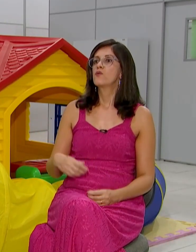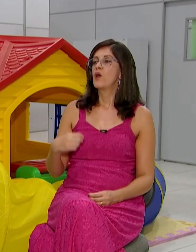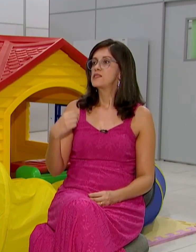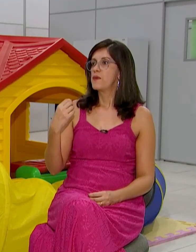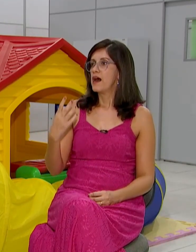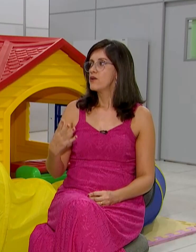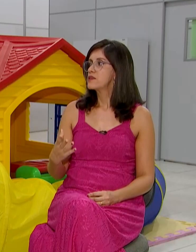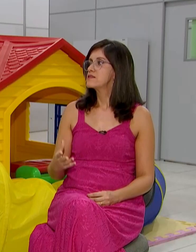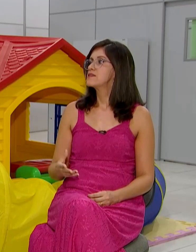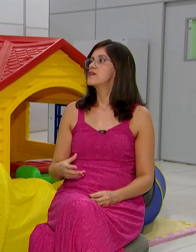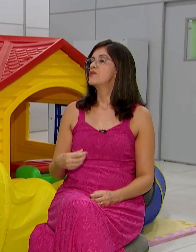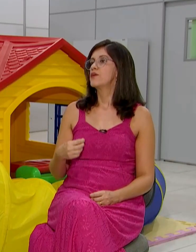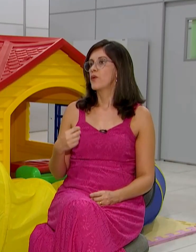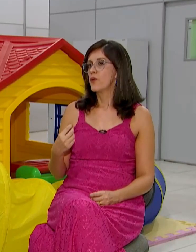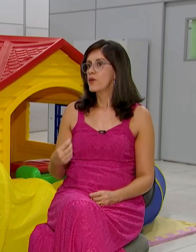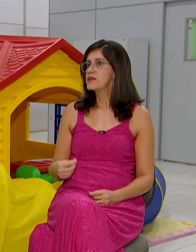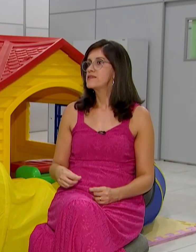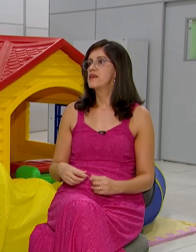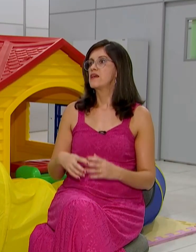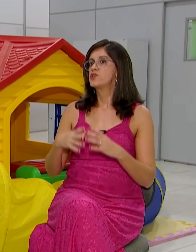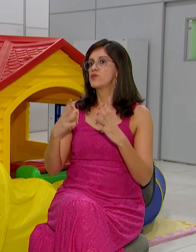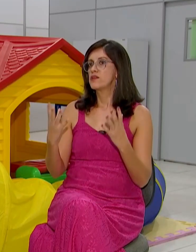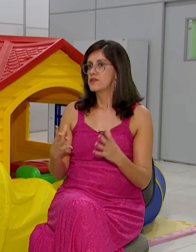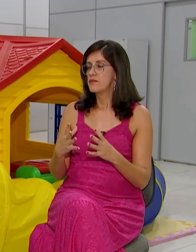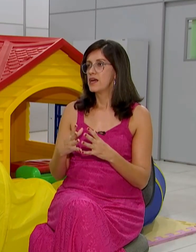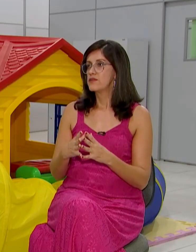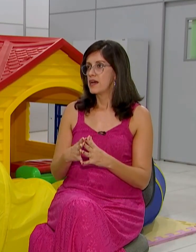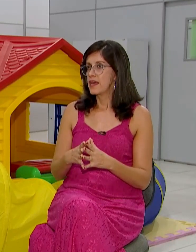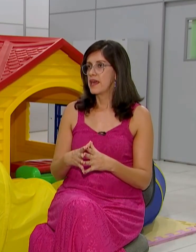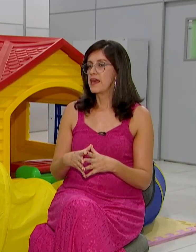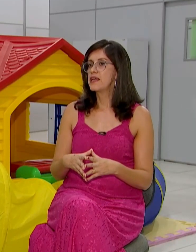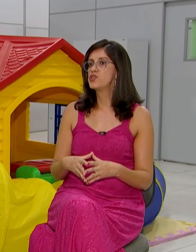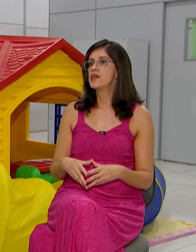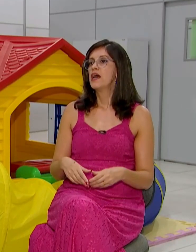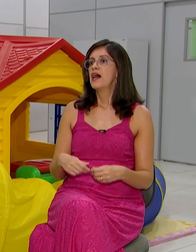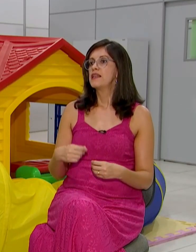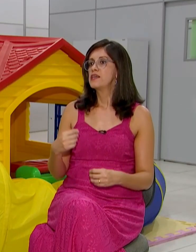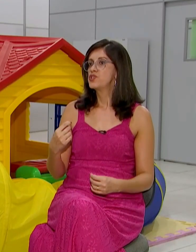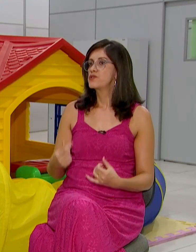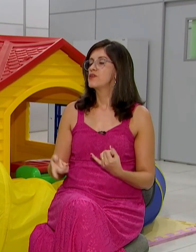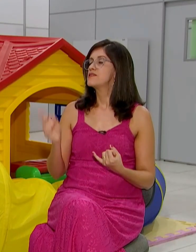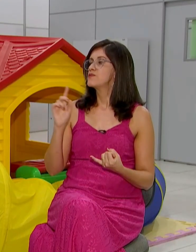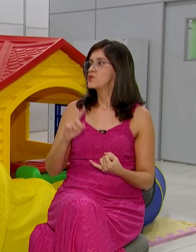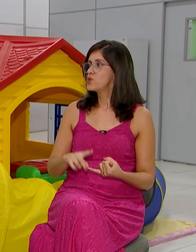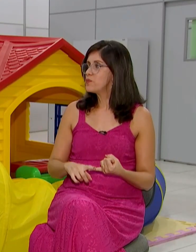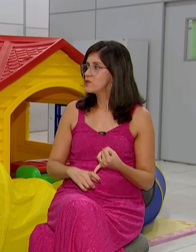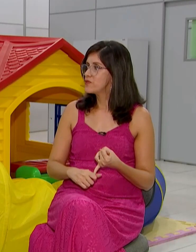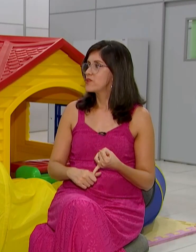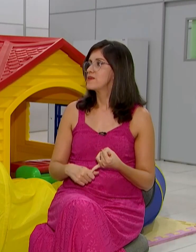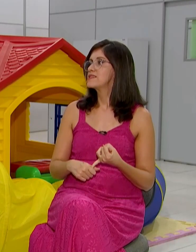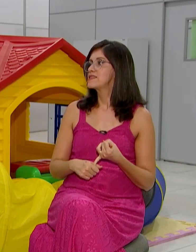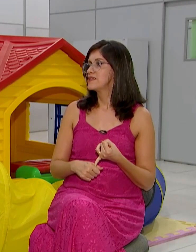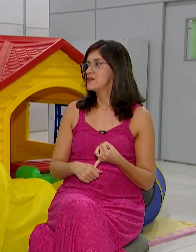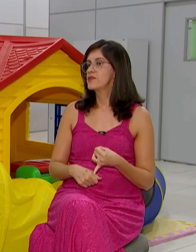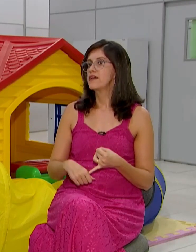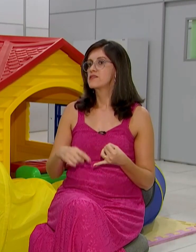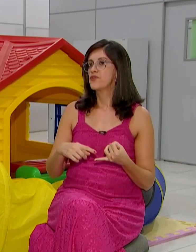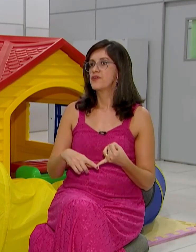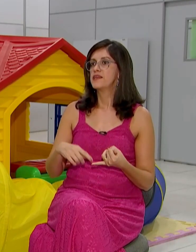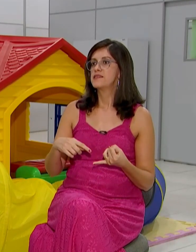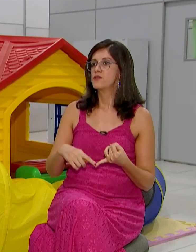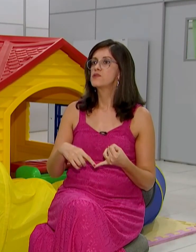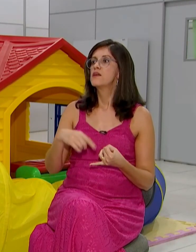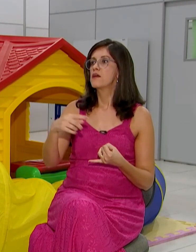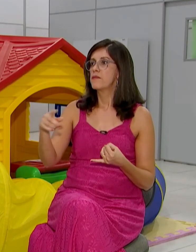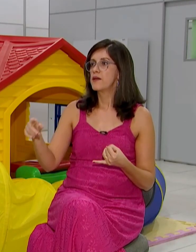né? Com as pautas das reuniões, sim, articulando o trabalho da rede. Além disso, nós temos grupos de formação, né,